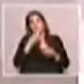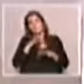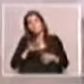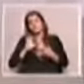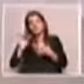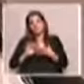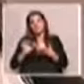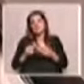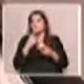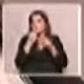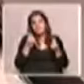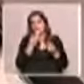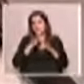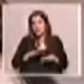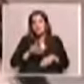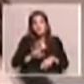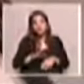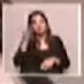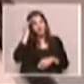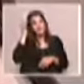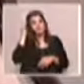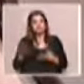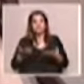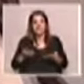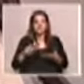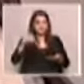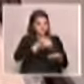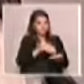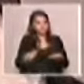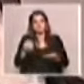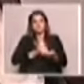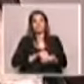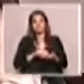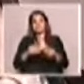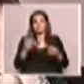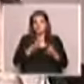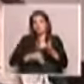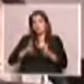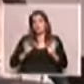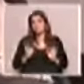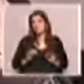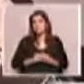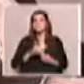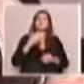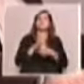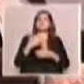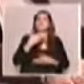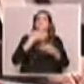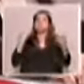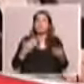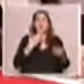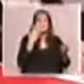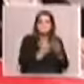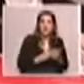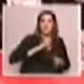características, porque o sabor perde-se, mas é tão mais fácil doseá-lo, não é? Mas, por exemplo, se comermos de manhã um pão com queijo,